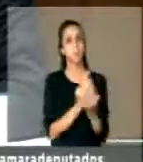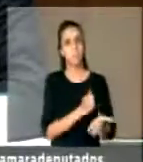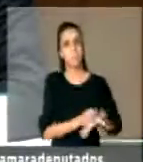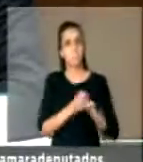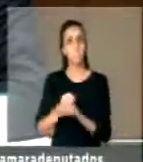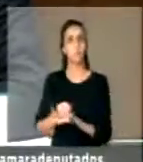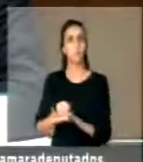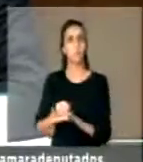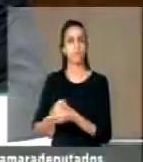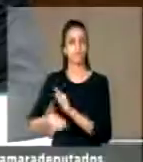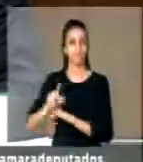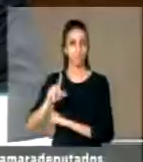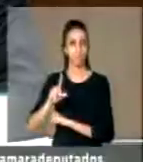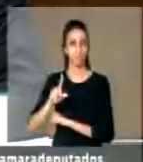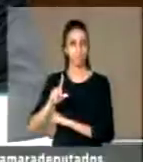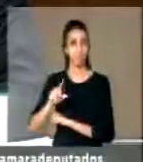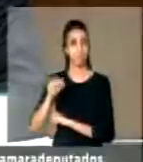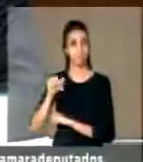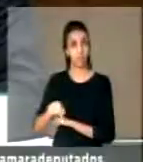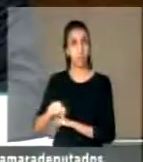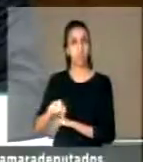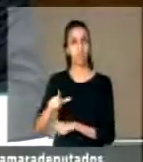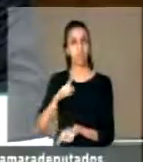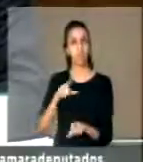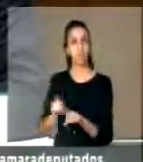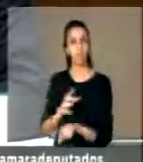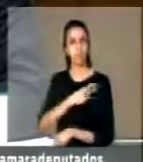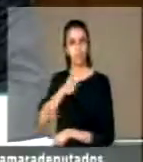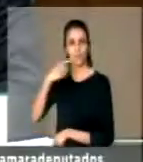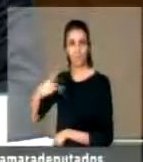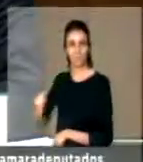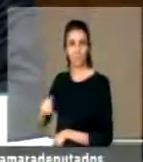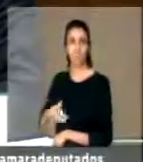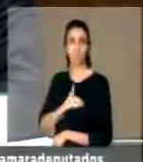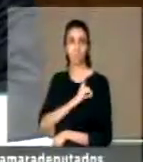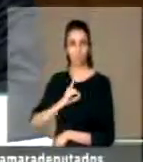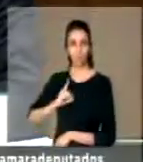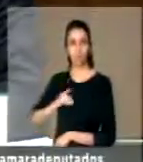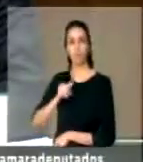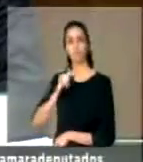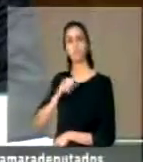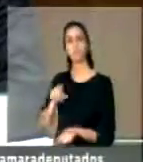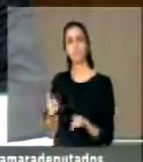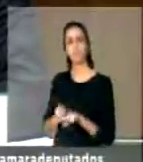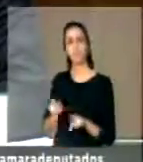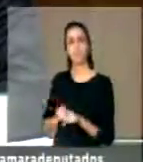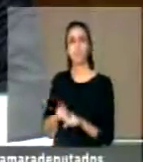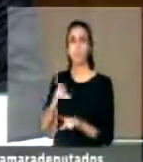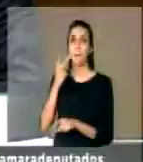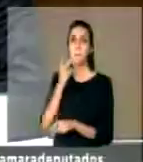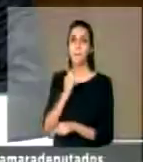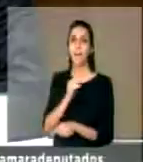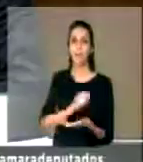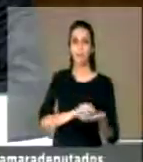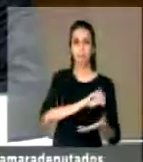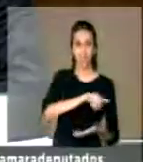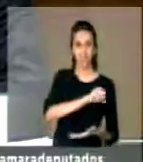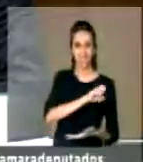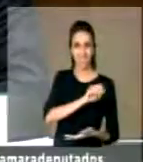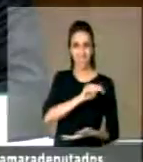memorável a passagem em que o seu filho, o diácono José Martiniano de Alencar, pai do escritor José de